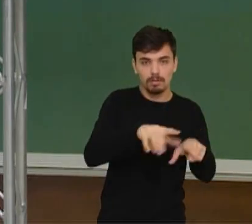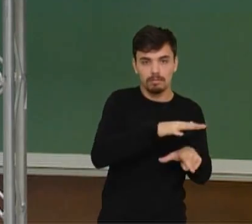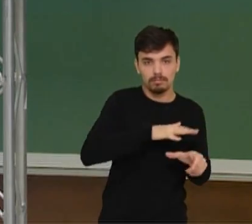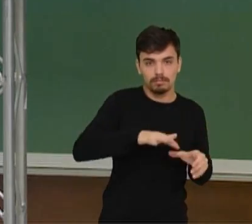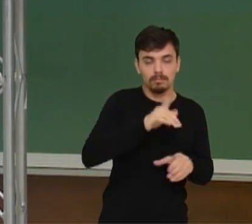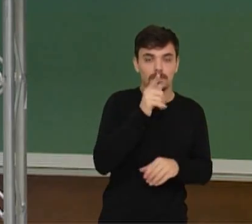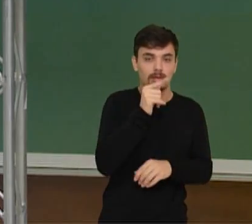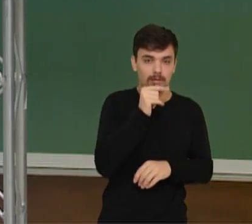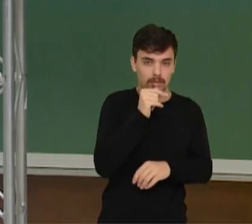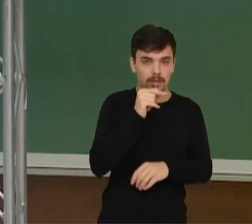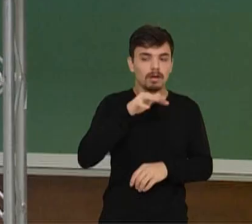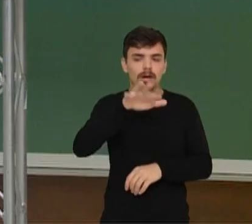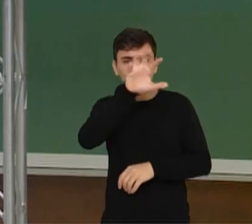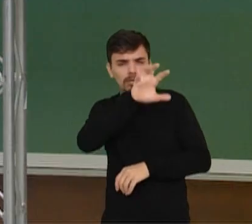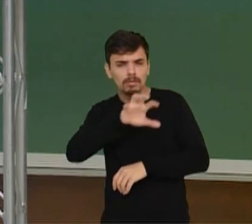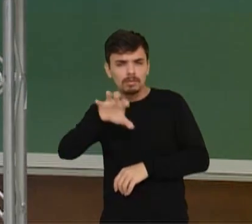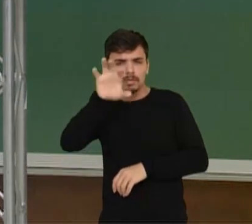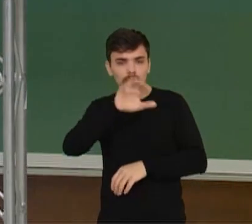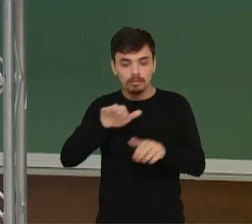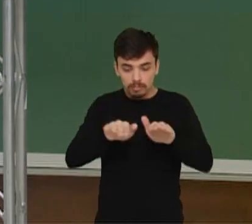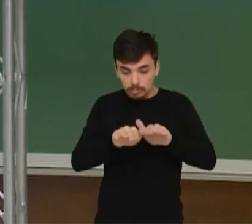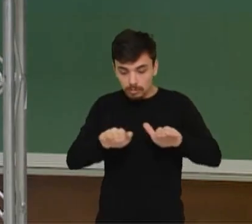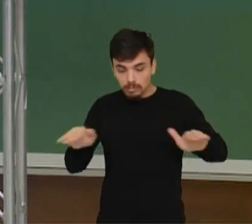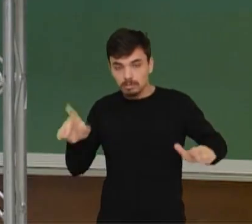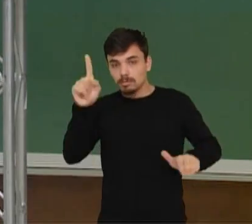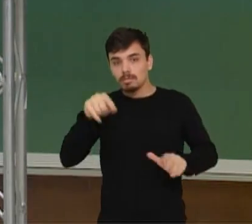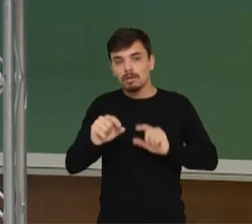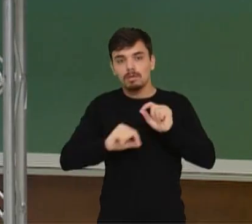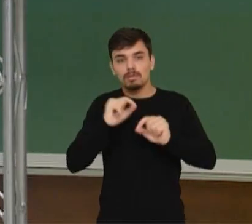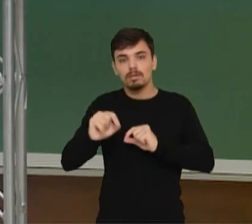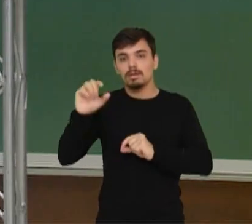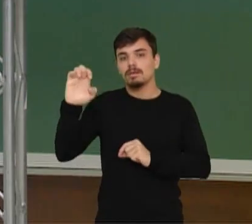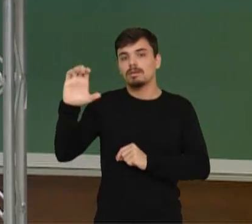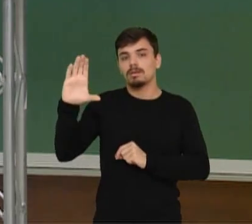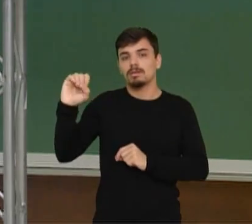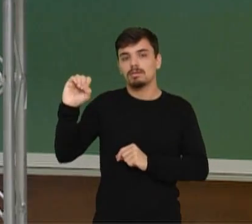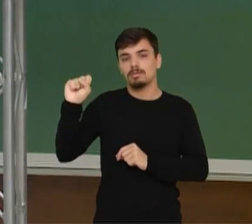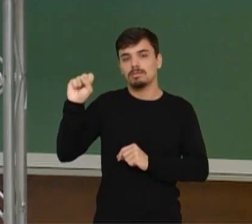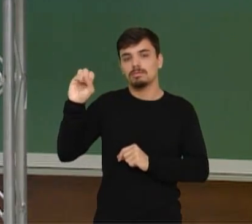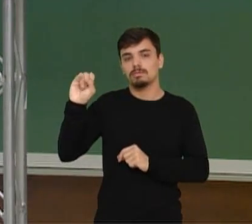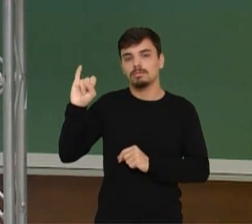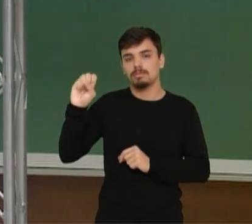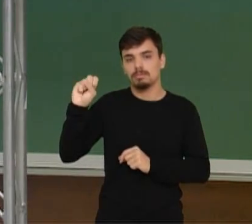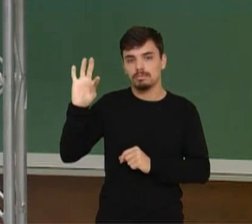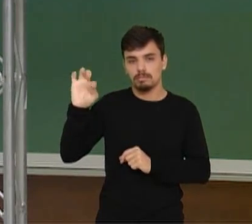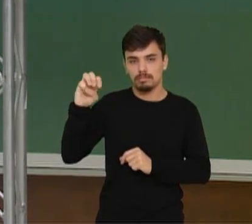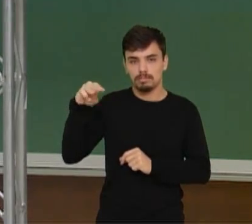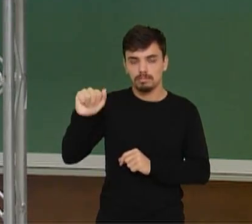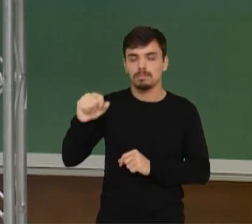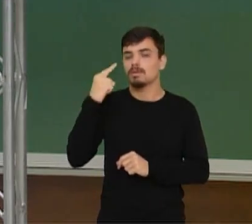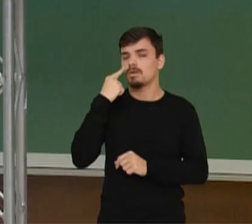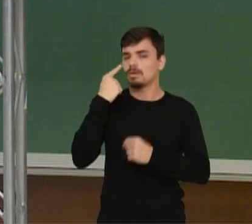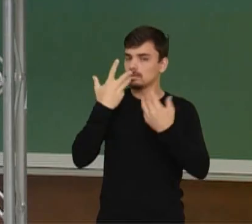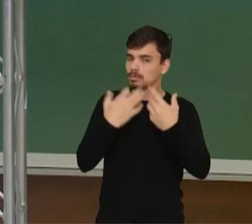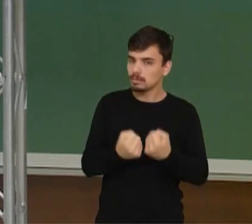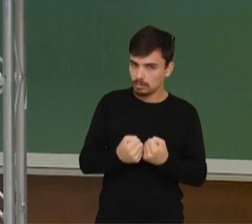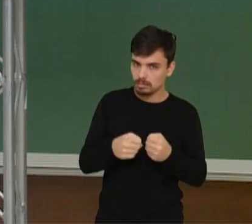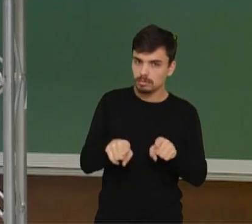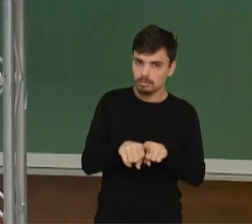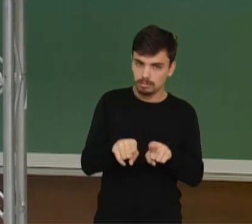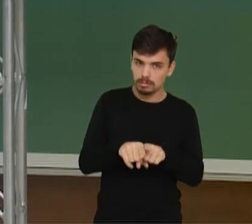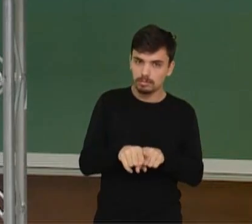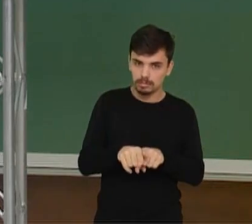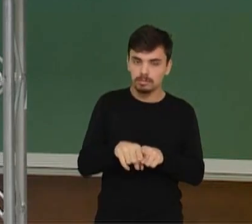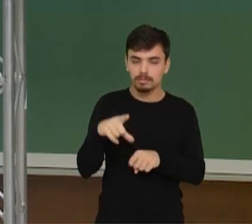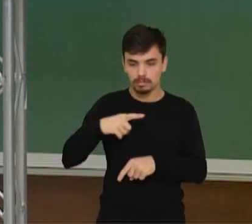a água, o ar, o solo, eu estou considerando um ecossistema. Então, aqui tem um ecossistema, porque eu estou considerando fatores bióticos,